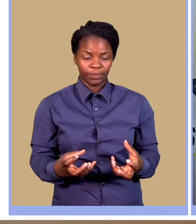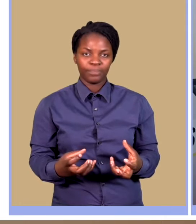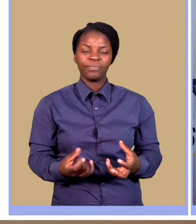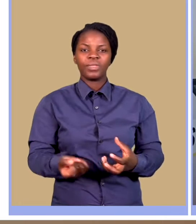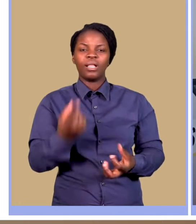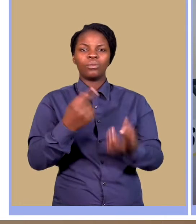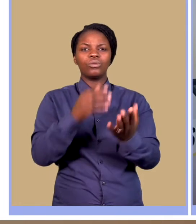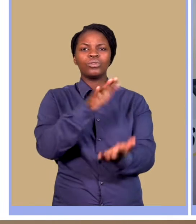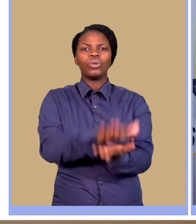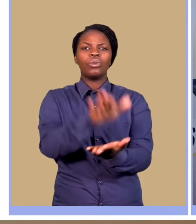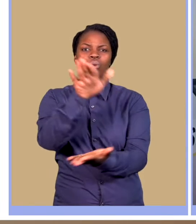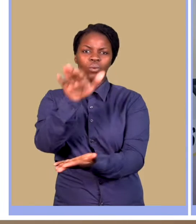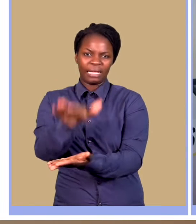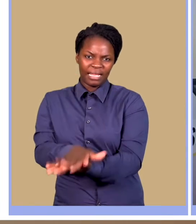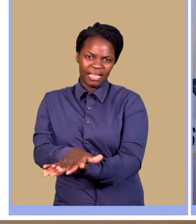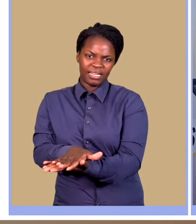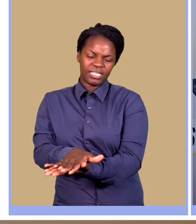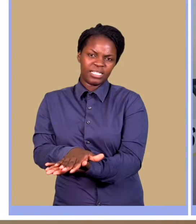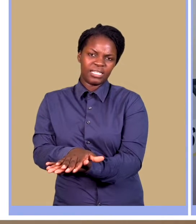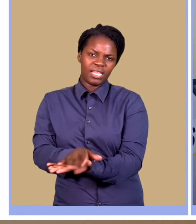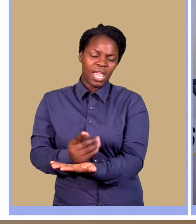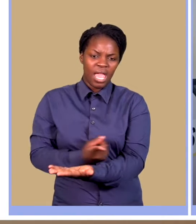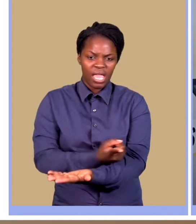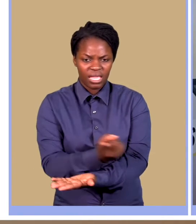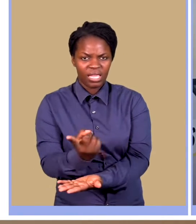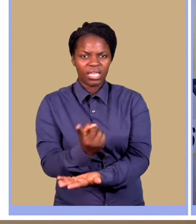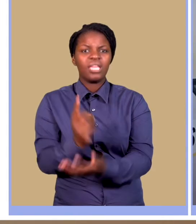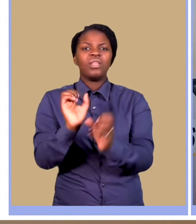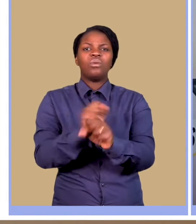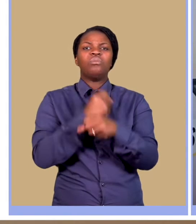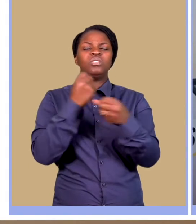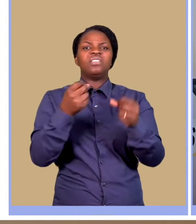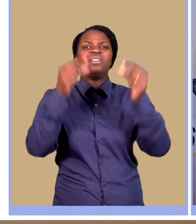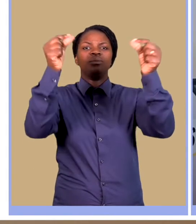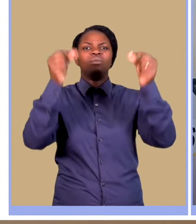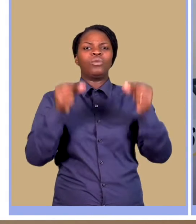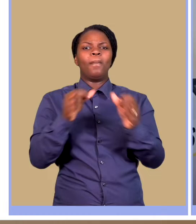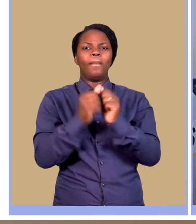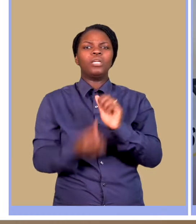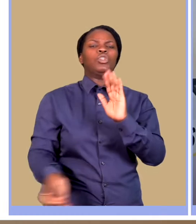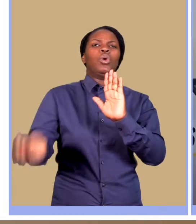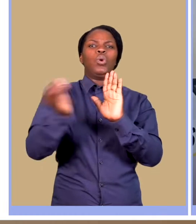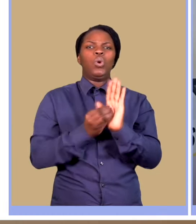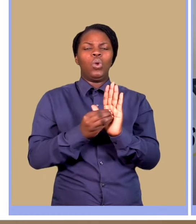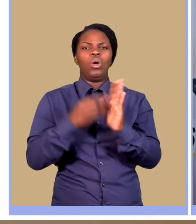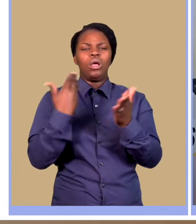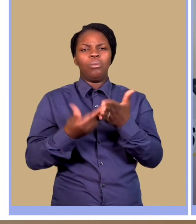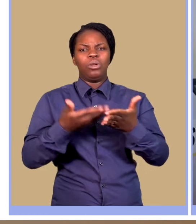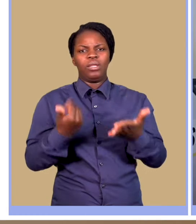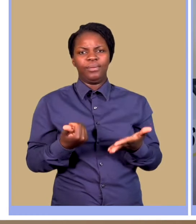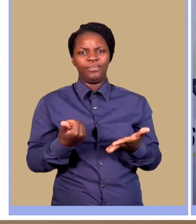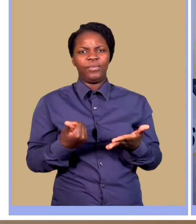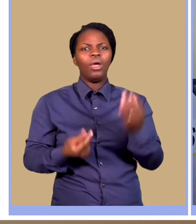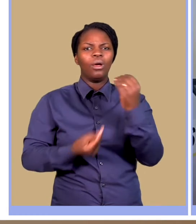os mesmos panfletos são colocados, porque o que acontece é que os mesmos panfletos, quando são colocados de forma inapropriada,